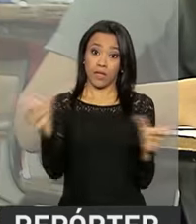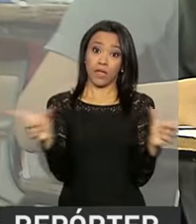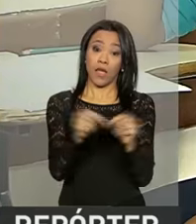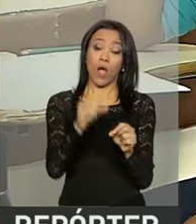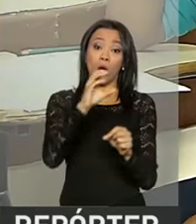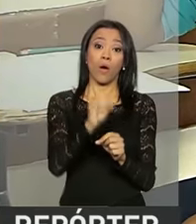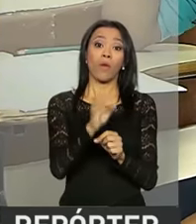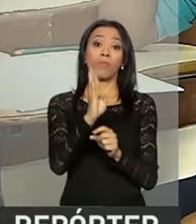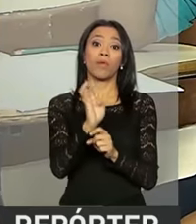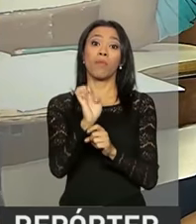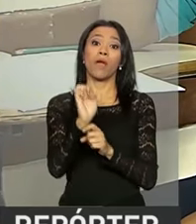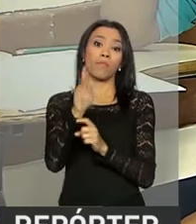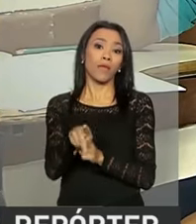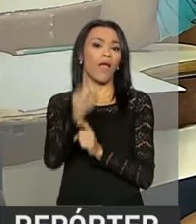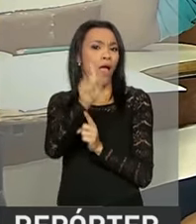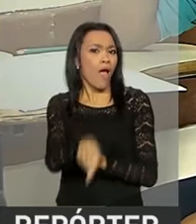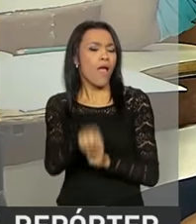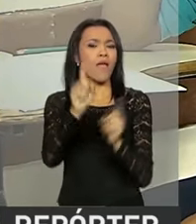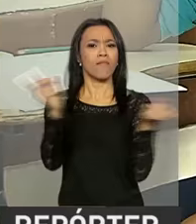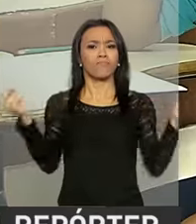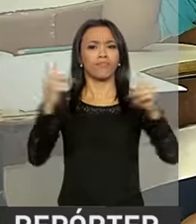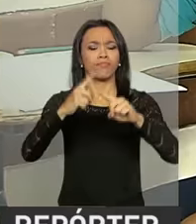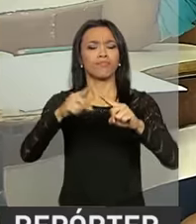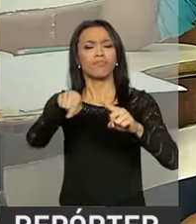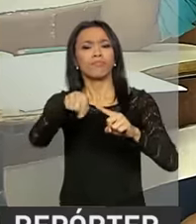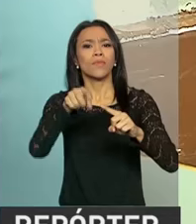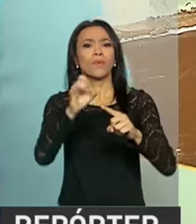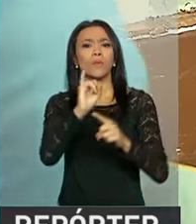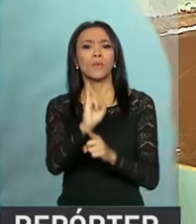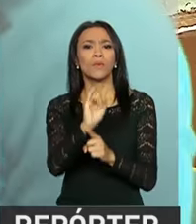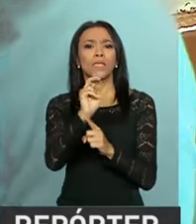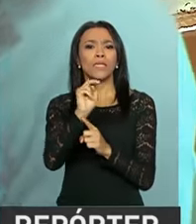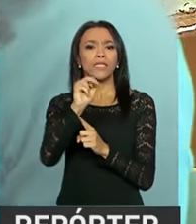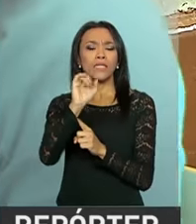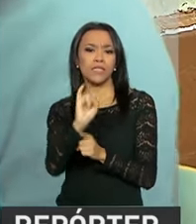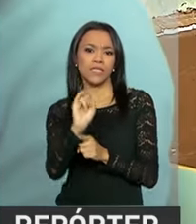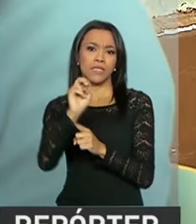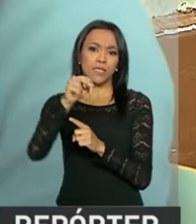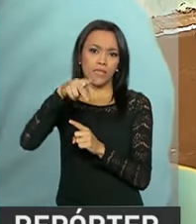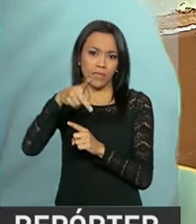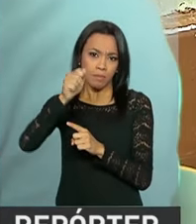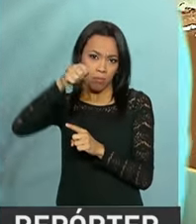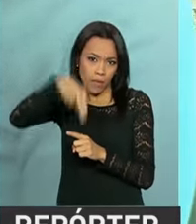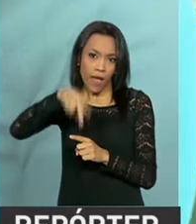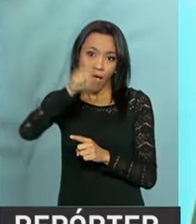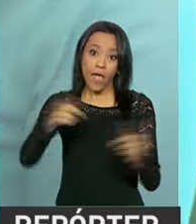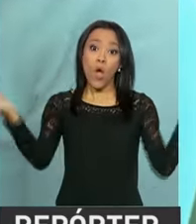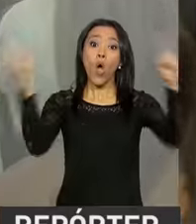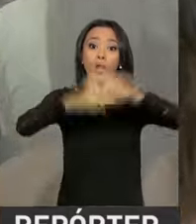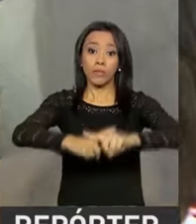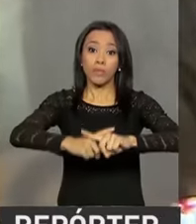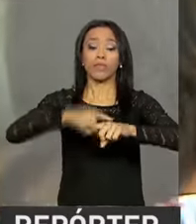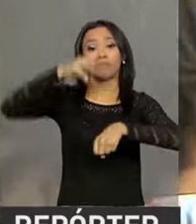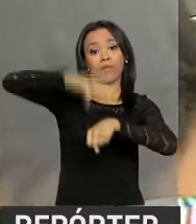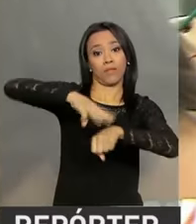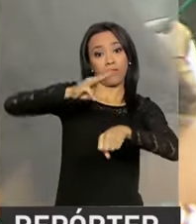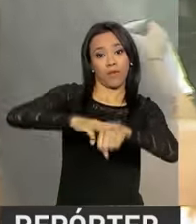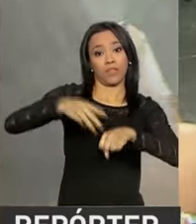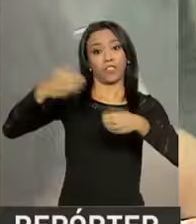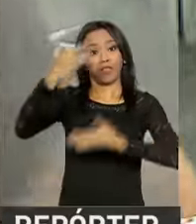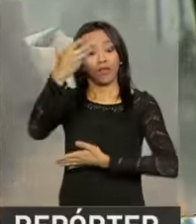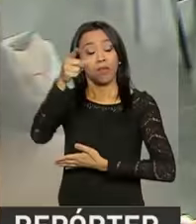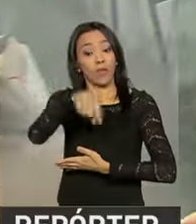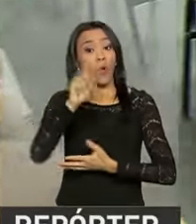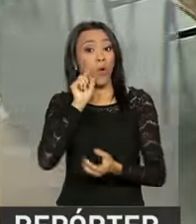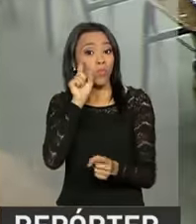iniciativa do Instituto de Matemática Pura e Aplicada, é a maior olimpíada estudantil do país. A ideia é